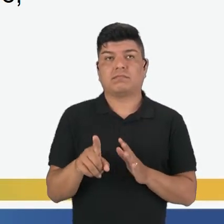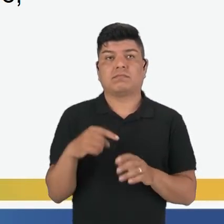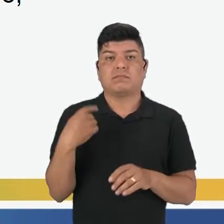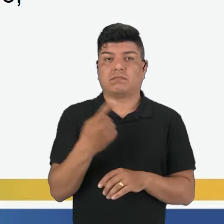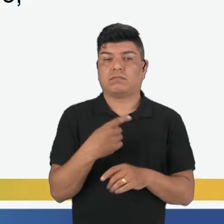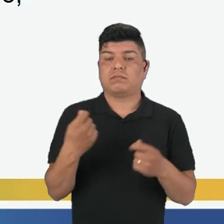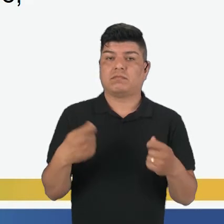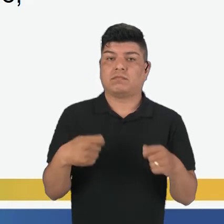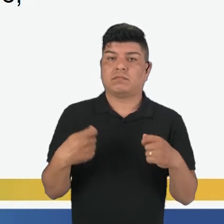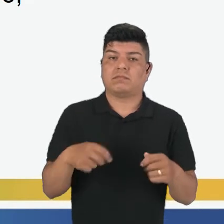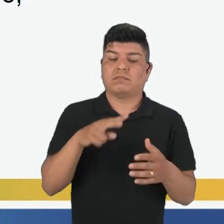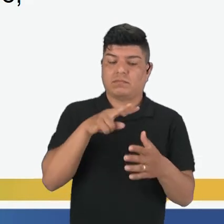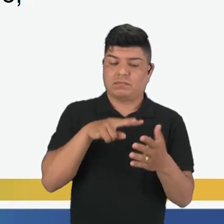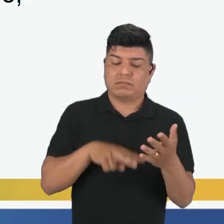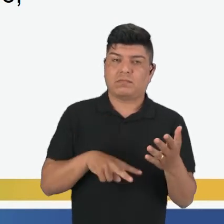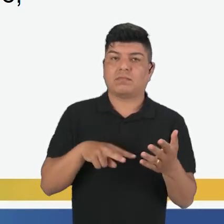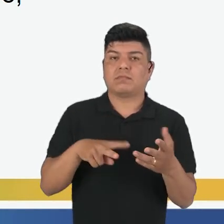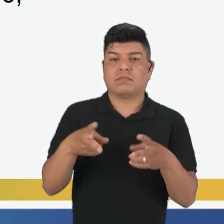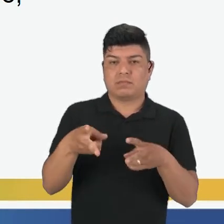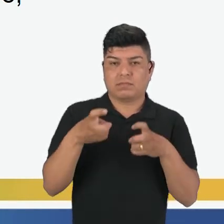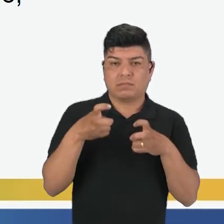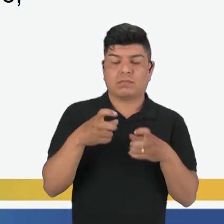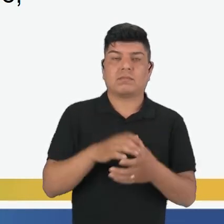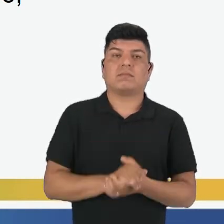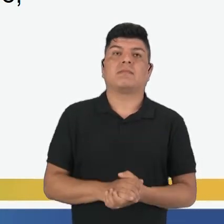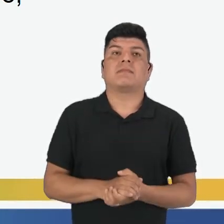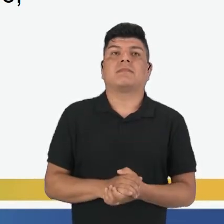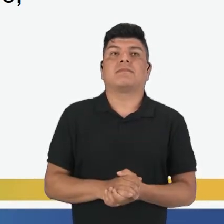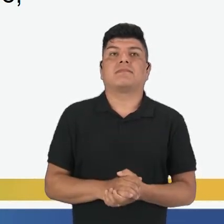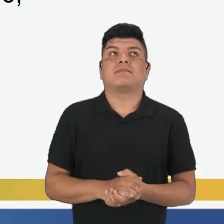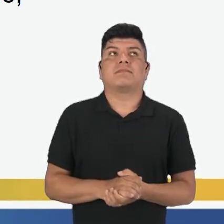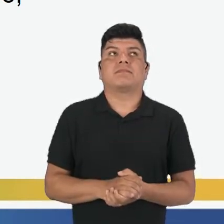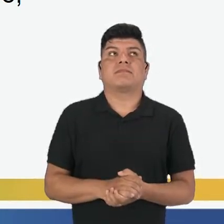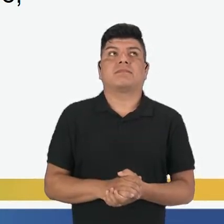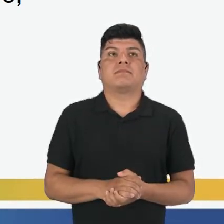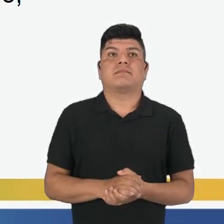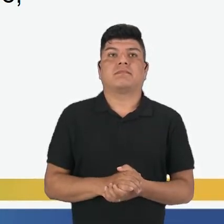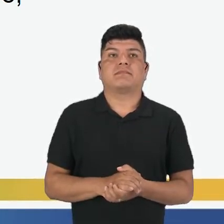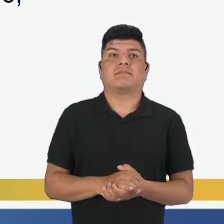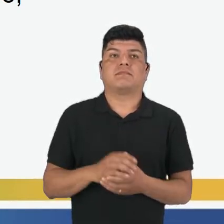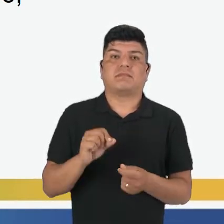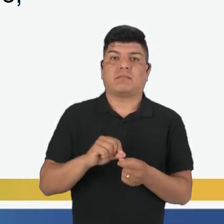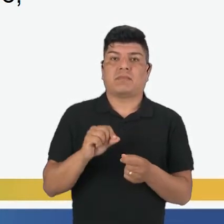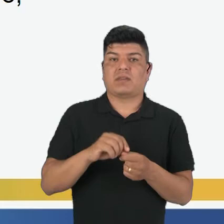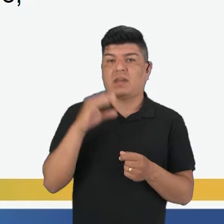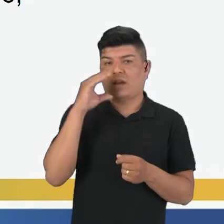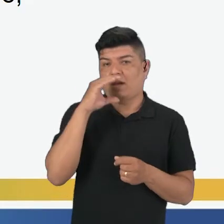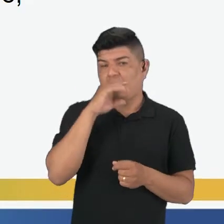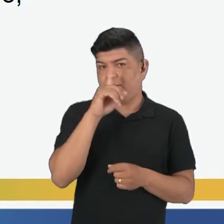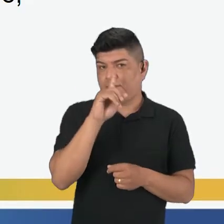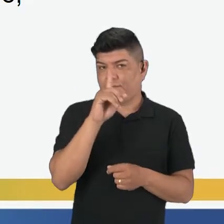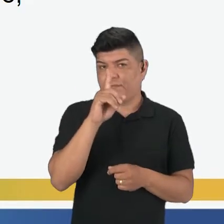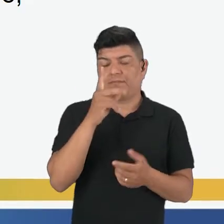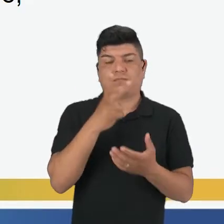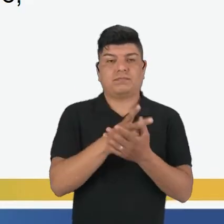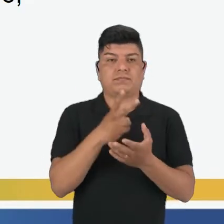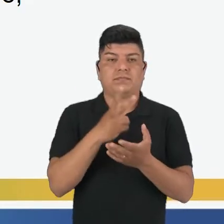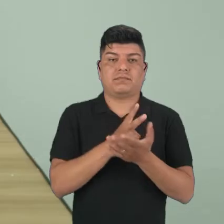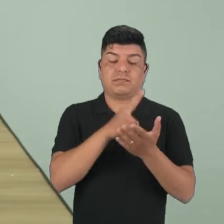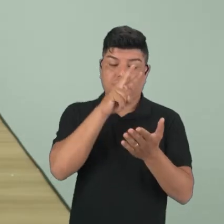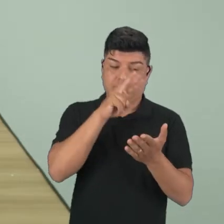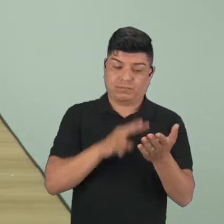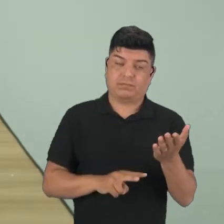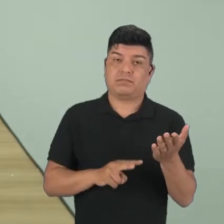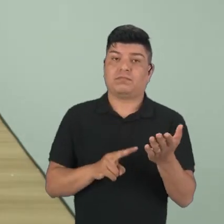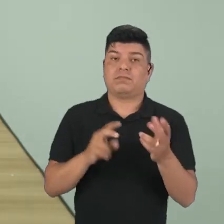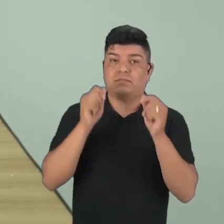nós precisamos ler para identificar. Então, nada de fazer as coisas com muita pressa, sempre leiam